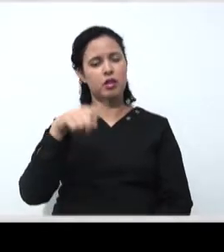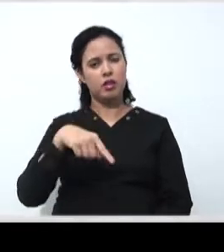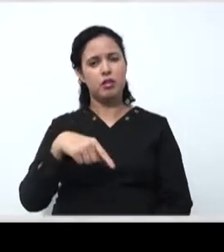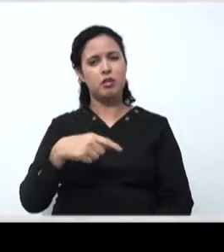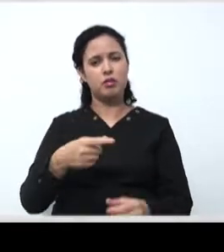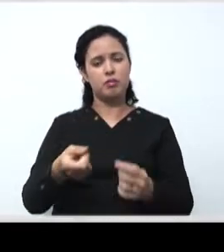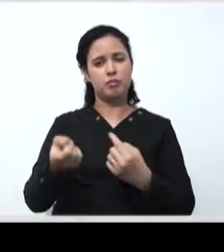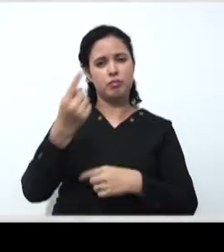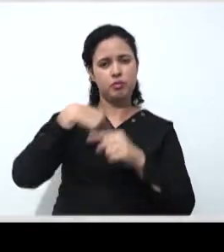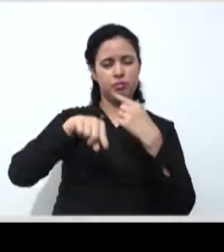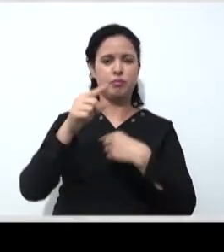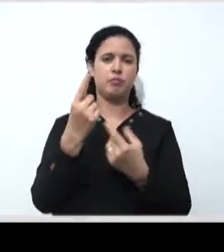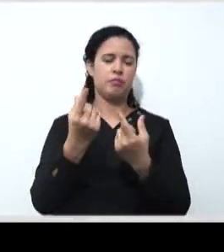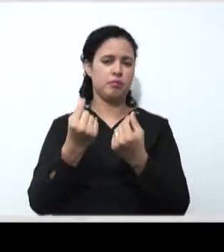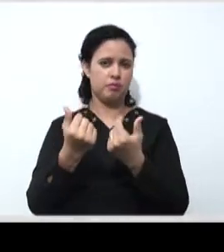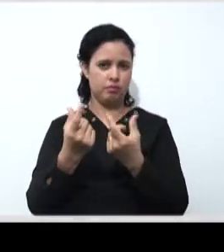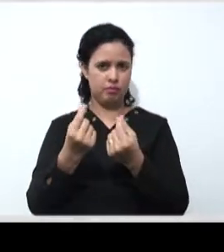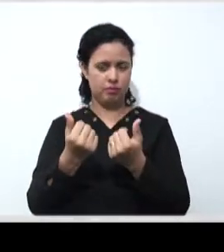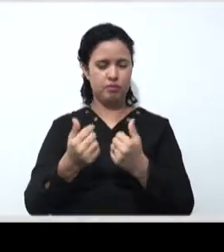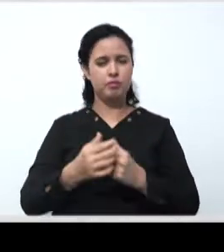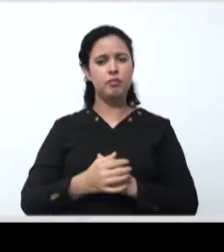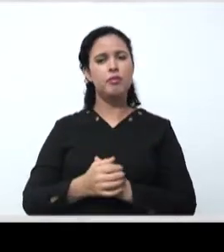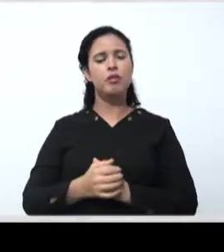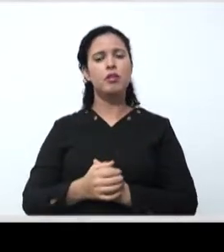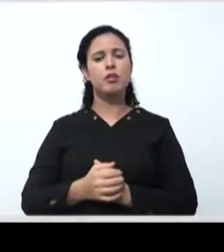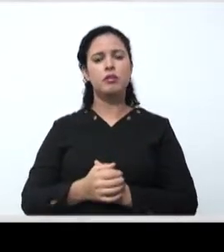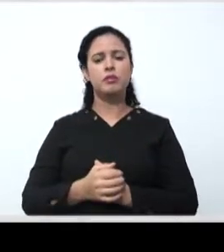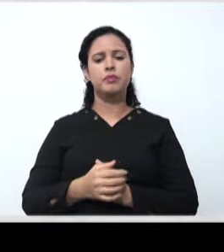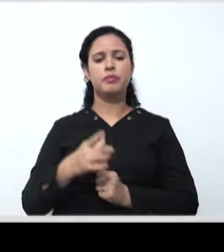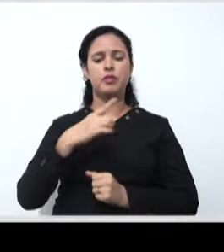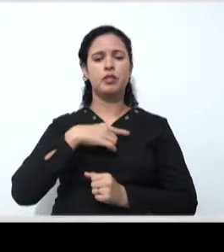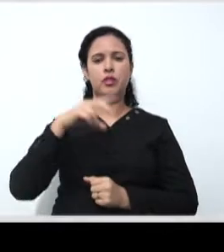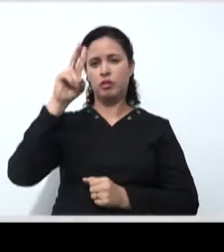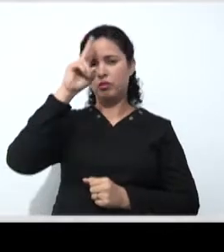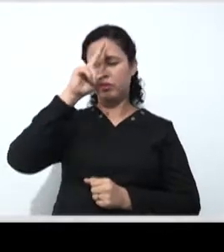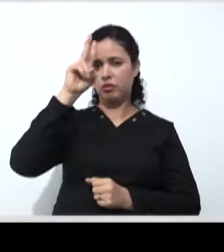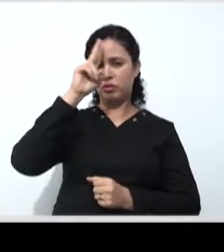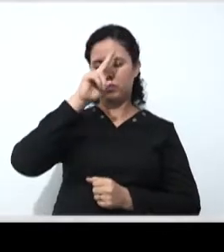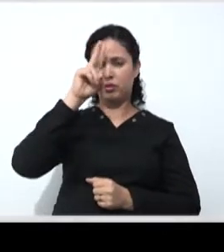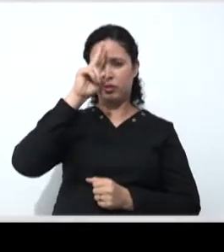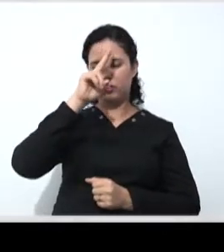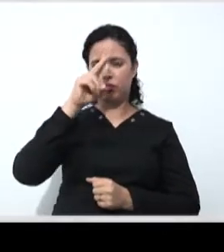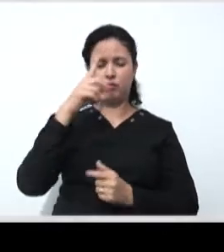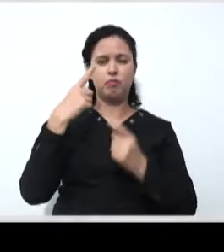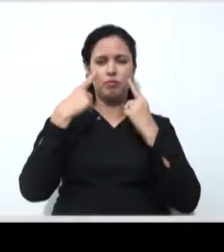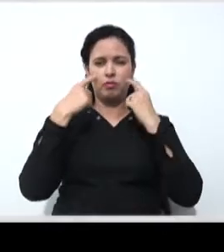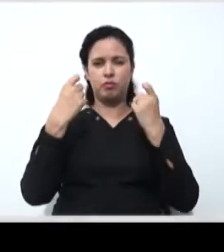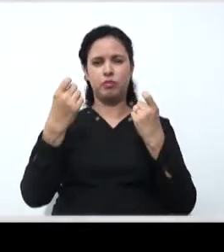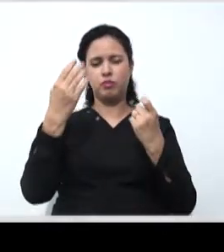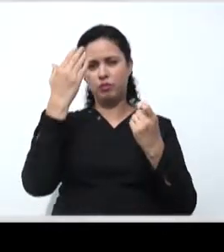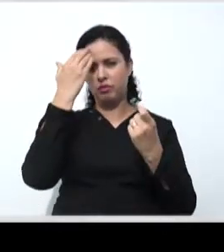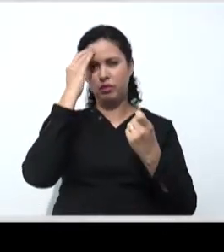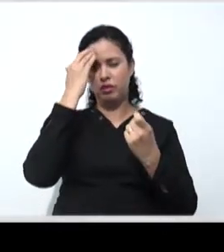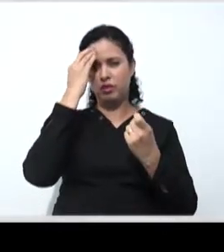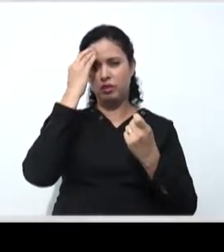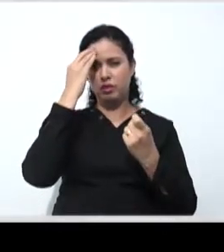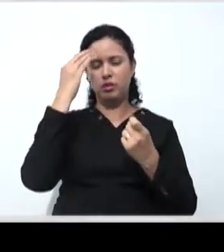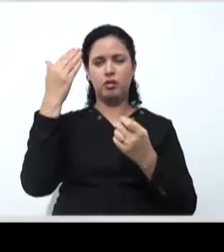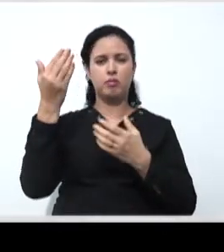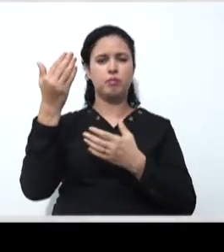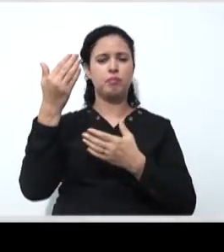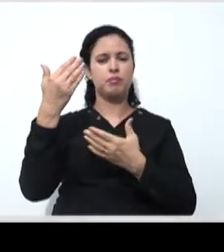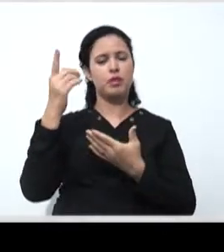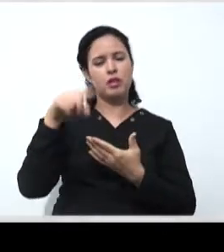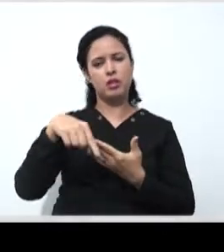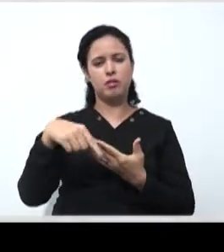Vamos continuar aqui, então? Então, a gente tem uma história, um histórico aqui, que é interessante a gente compreender. As eras do